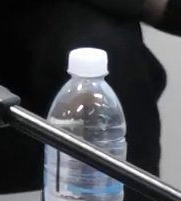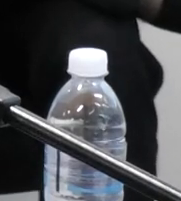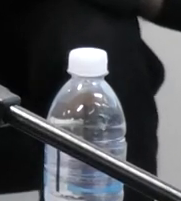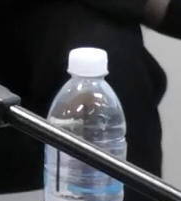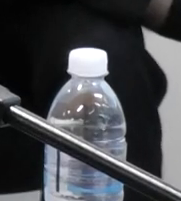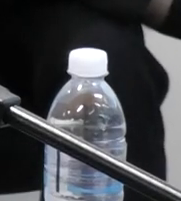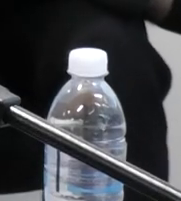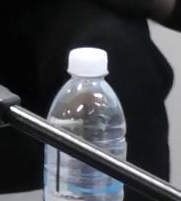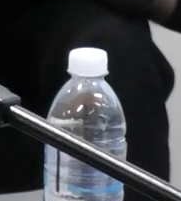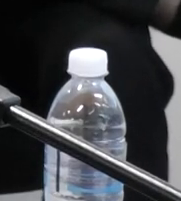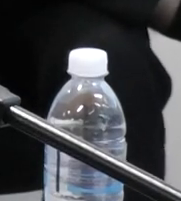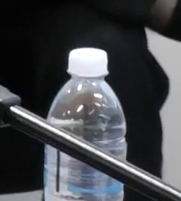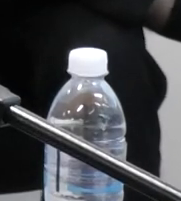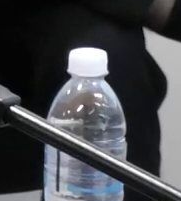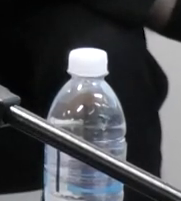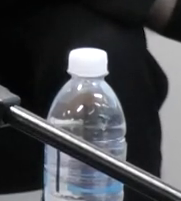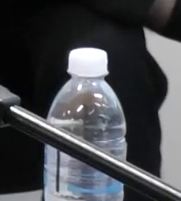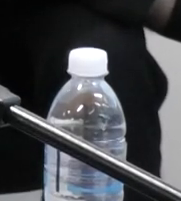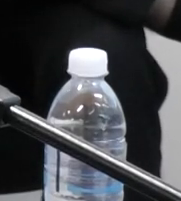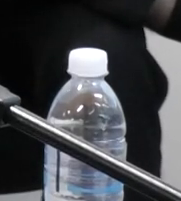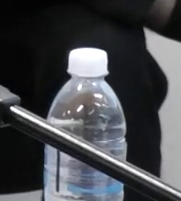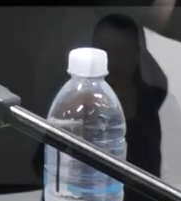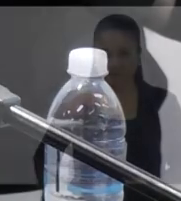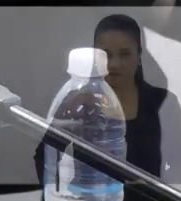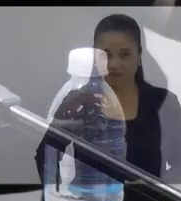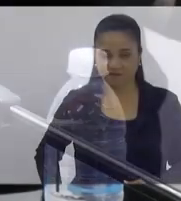Então, senhora presidente,